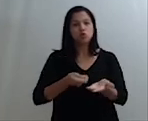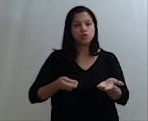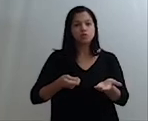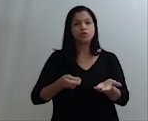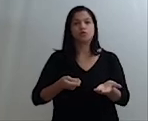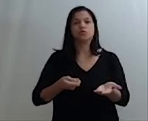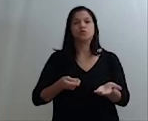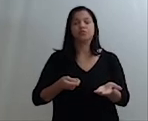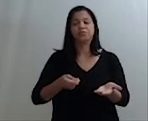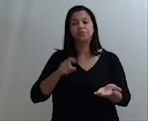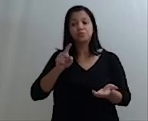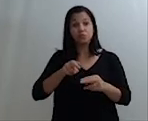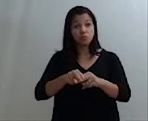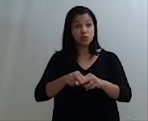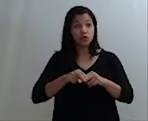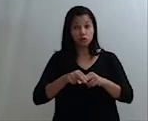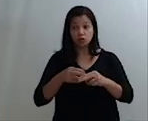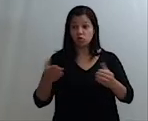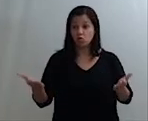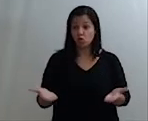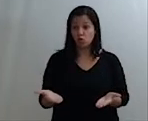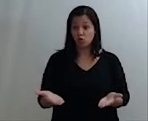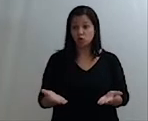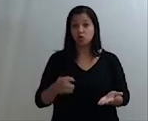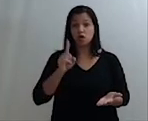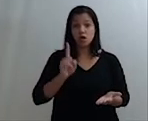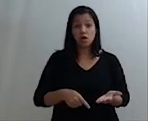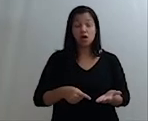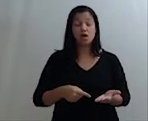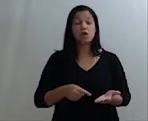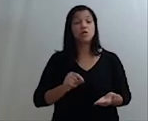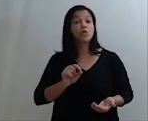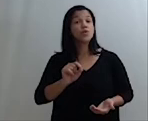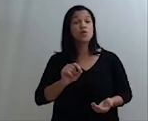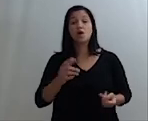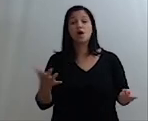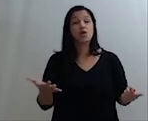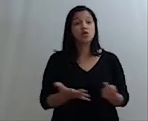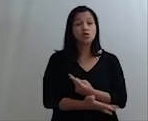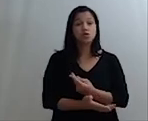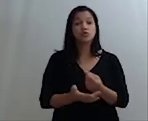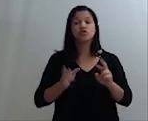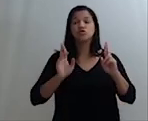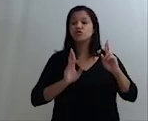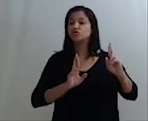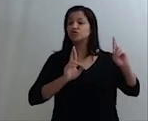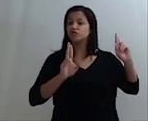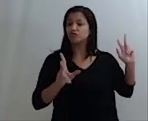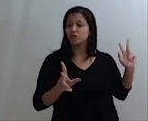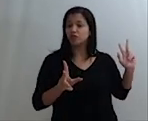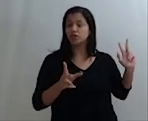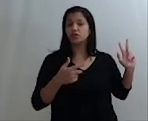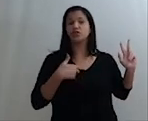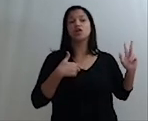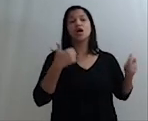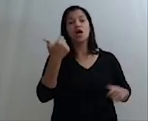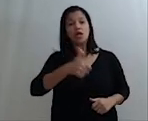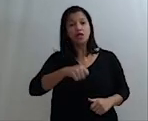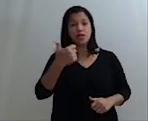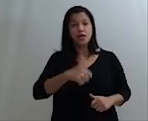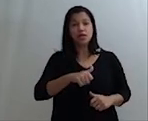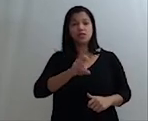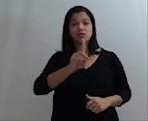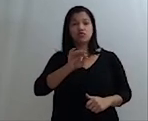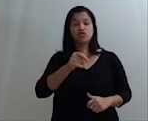portanto excelências hoje a realidade que nós temos é diferente daquela trazida para análise dessa corte na no dia